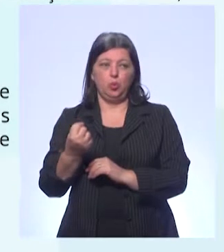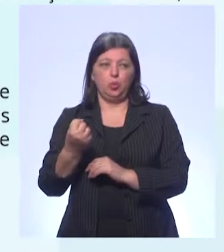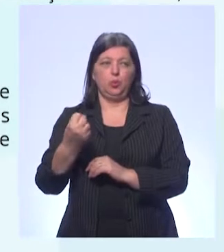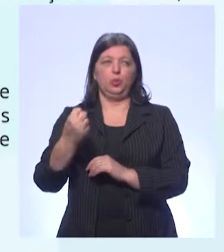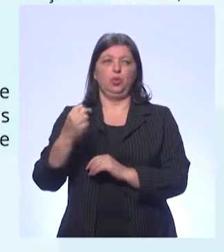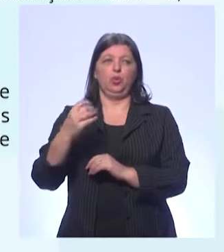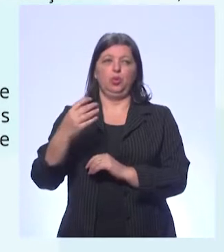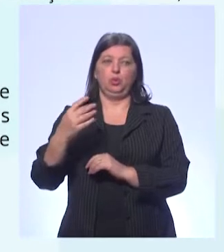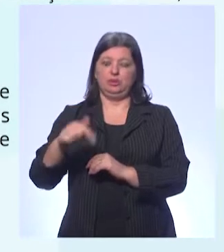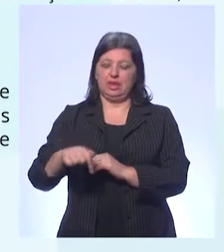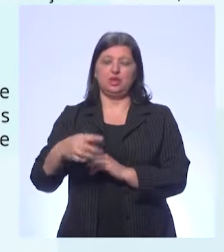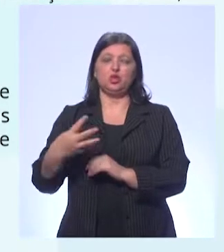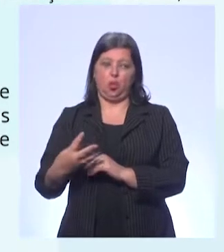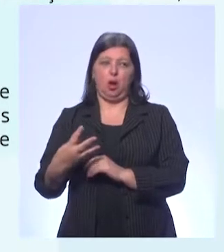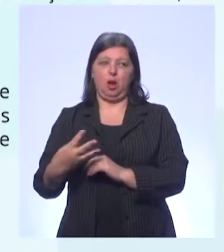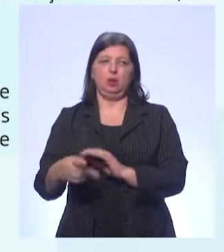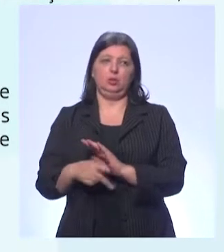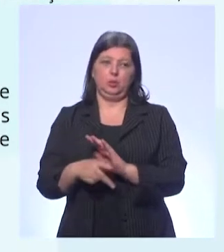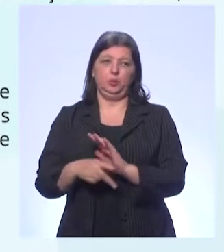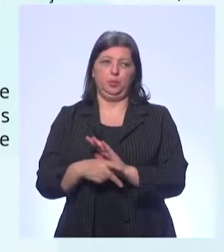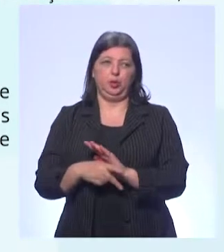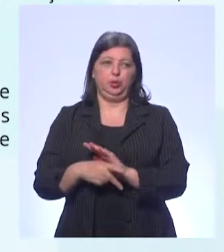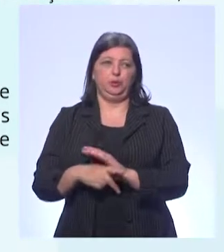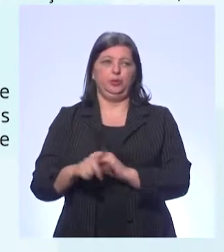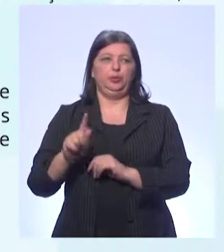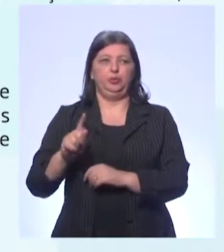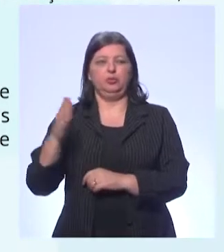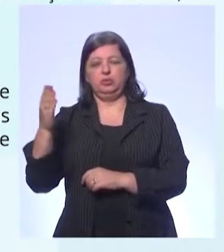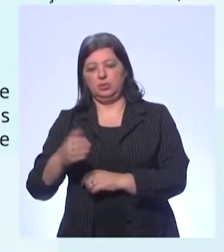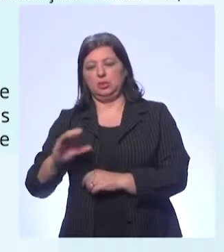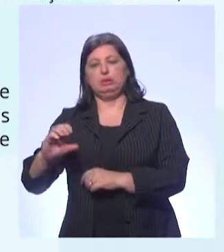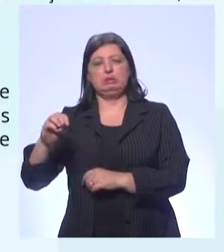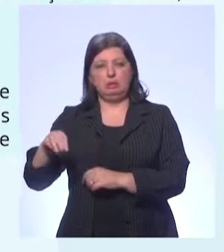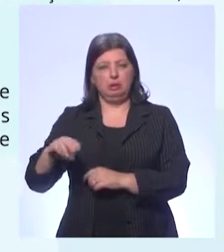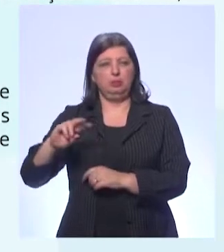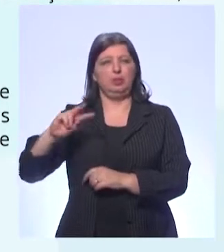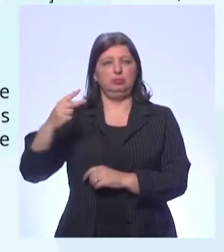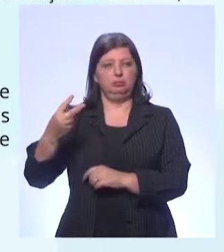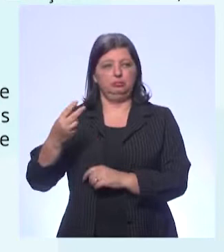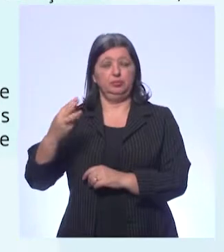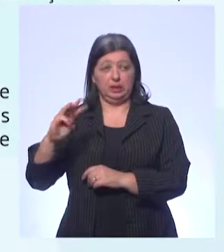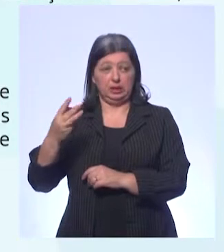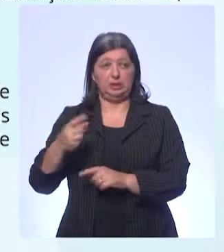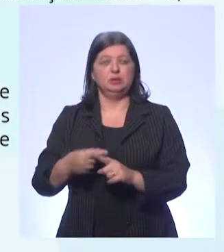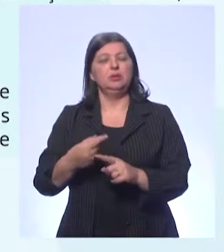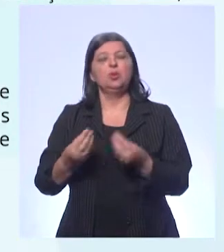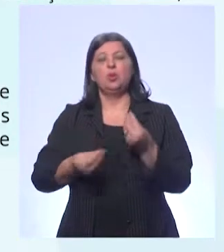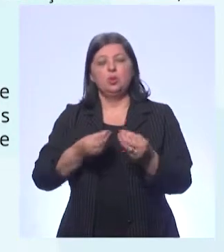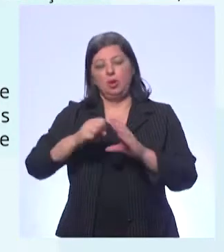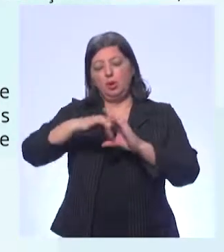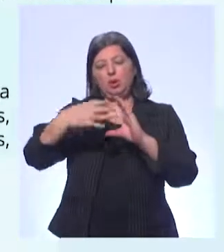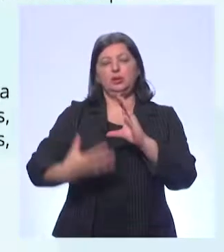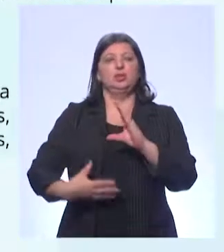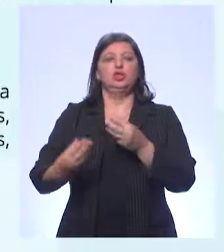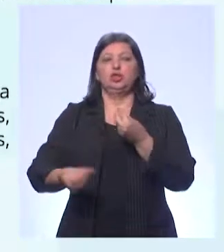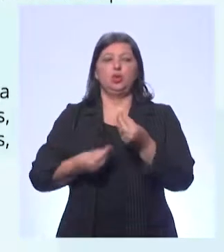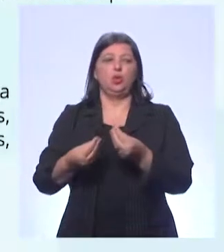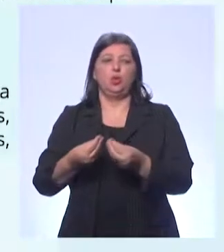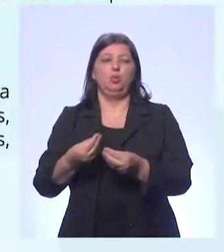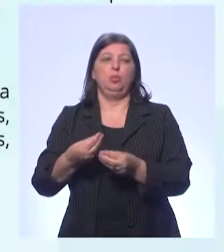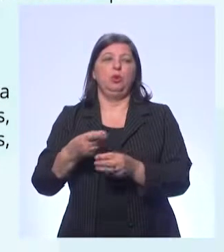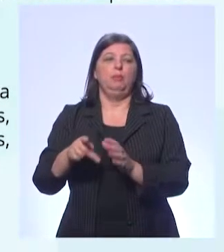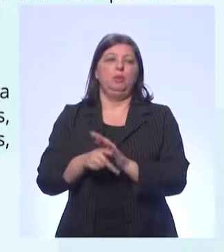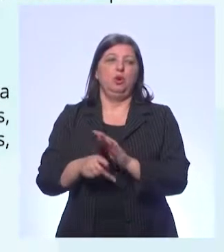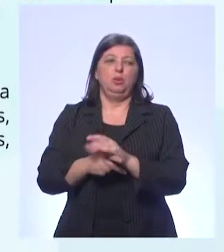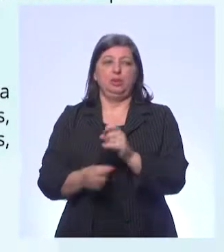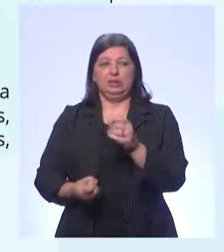7,874. Então, é uma densidade bem alta. Aí tem as composições e características, né, do que é feito o ferro. Aí, no próximo,